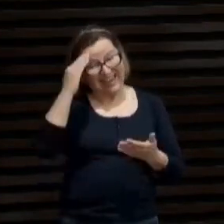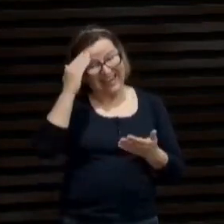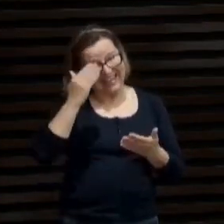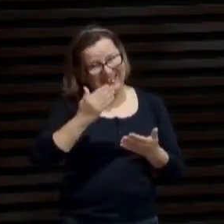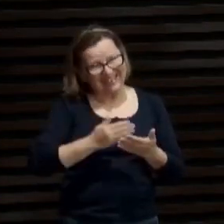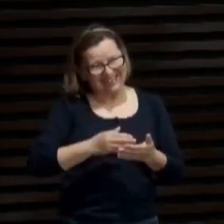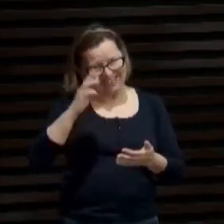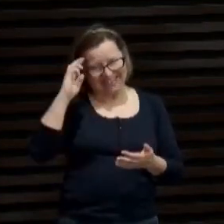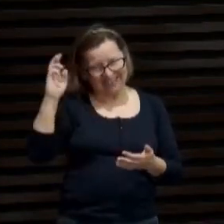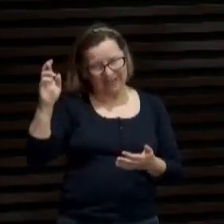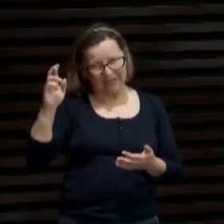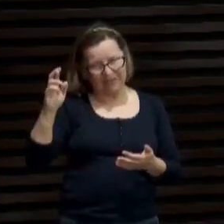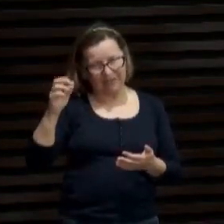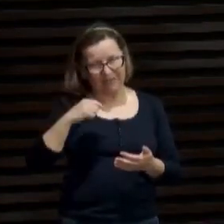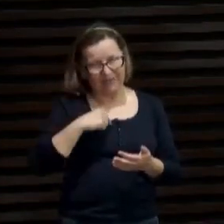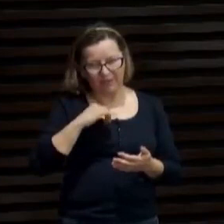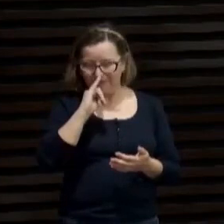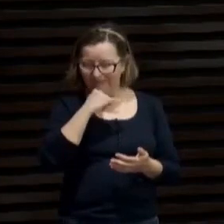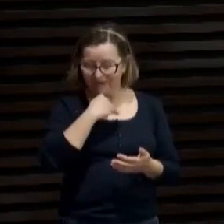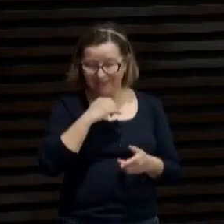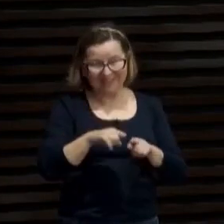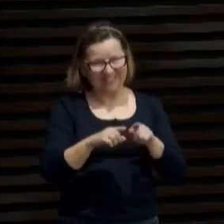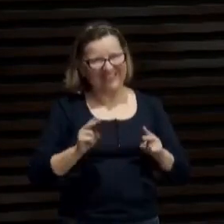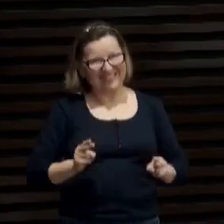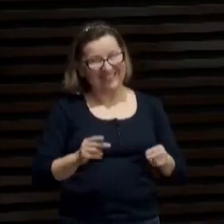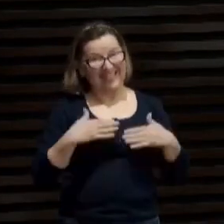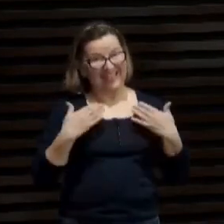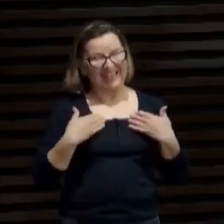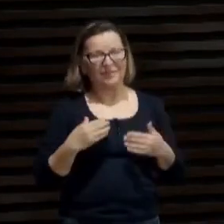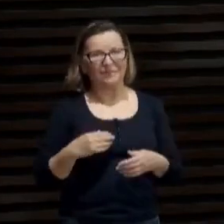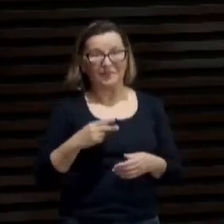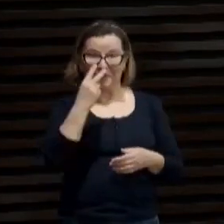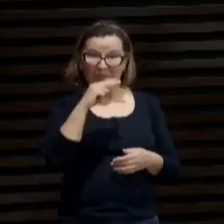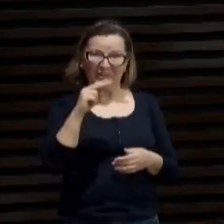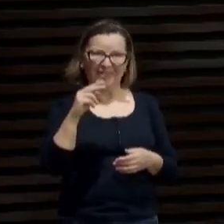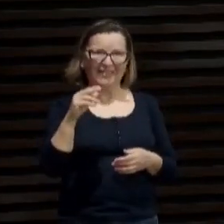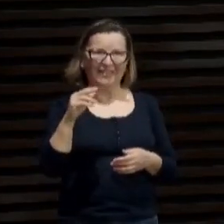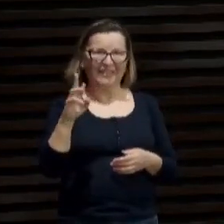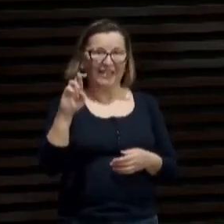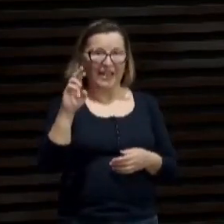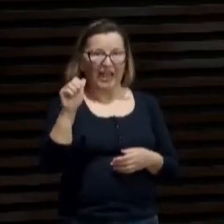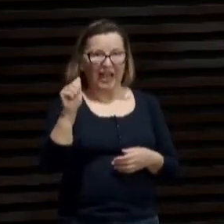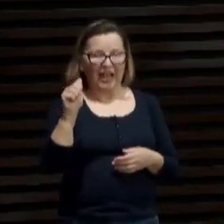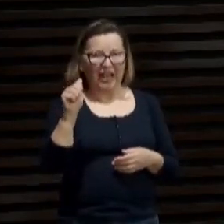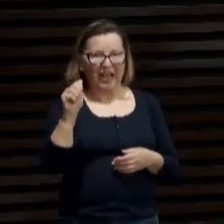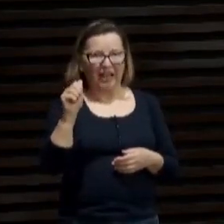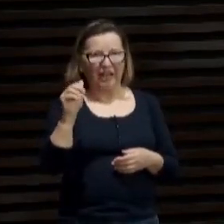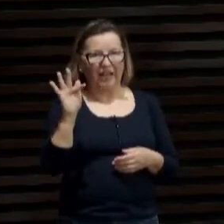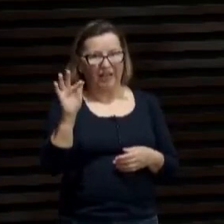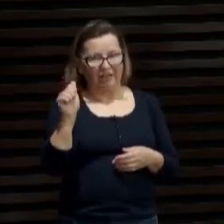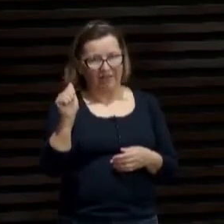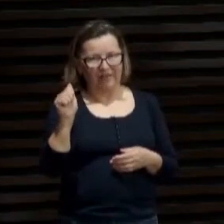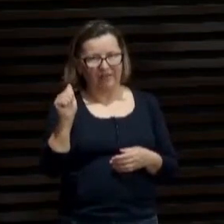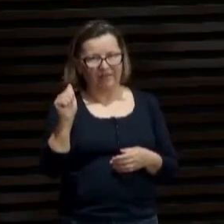Entristecido sim, mas sempre alegre. Eu estou olhando para o Rafa aqui. O Rafa perdeu o pai dele recentemente.